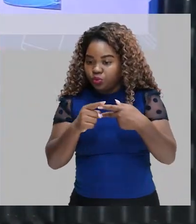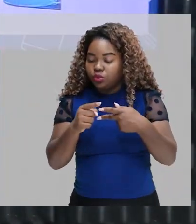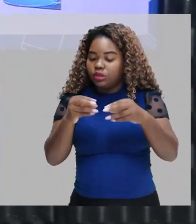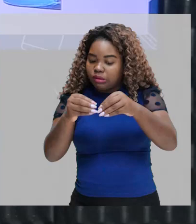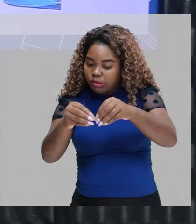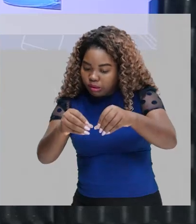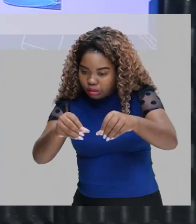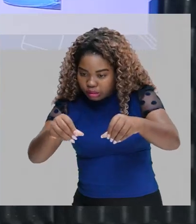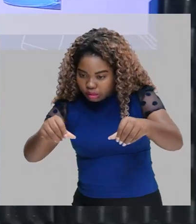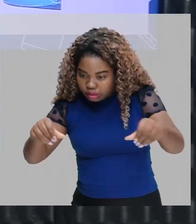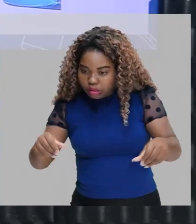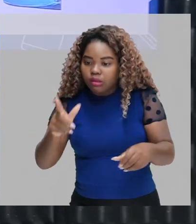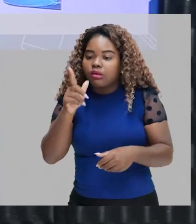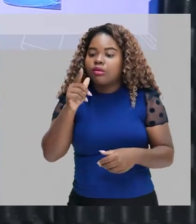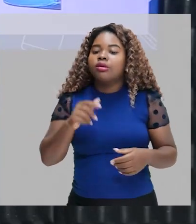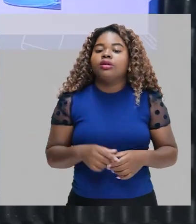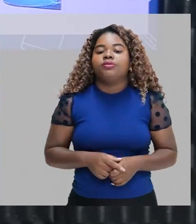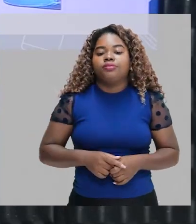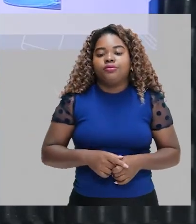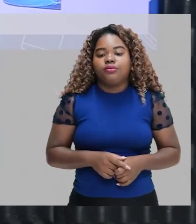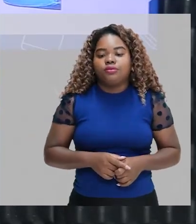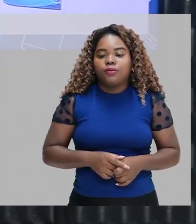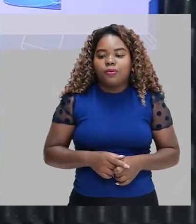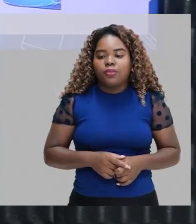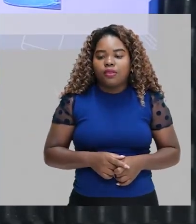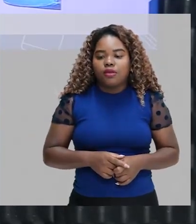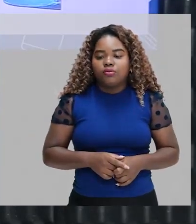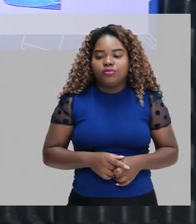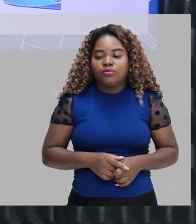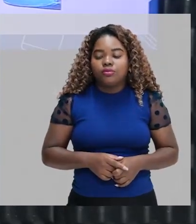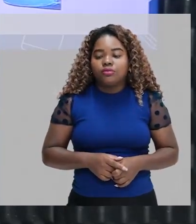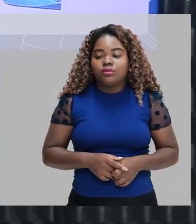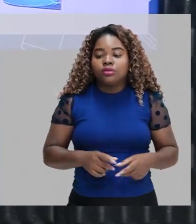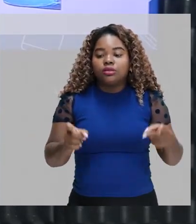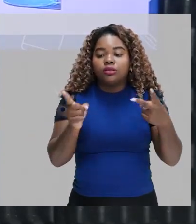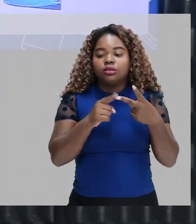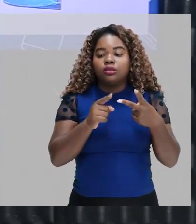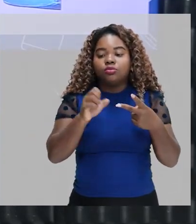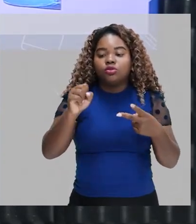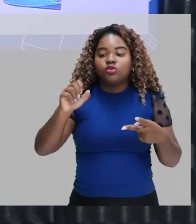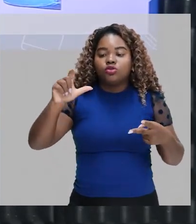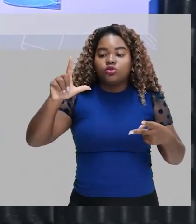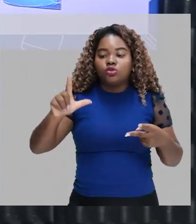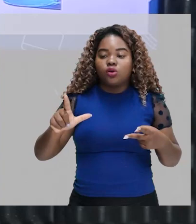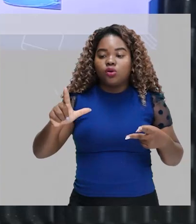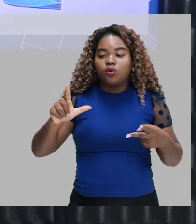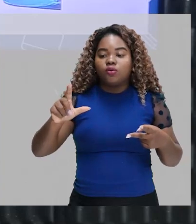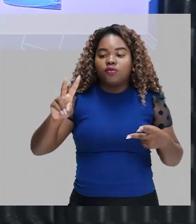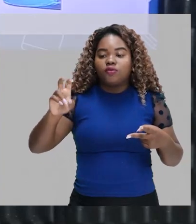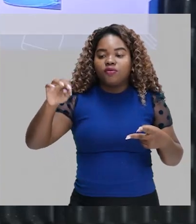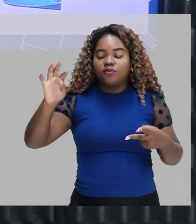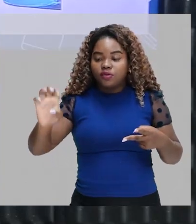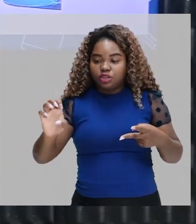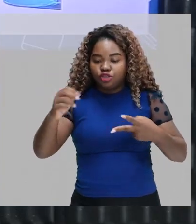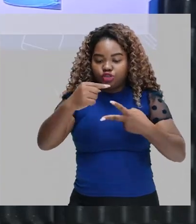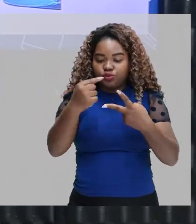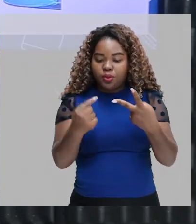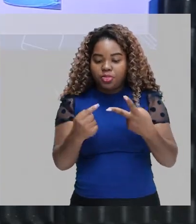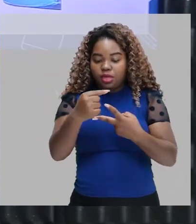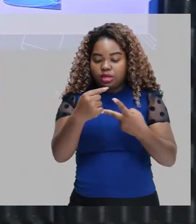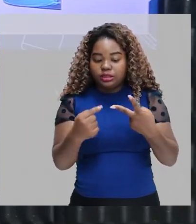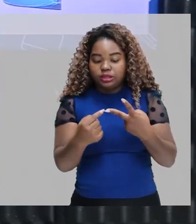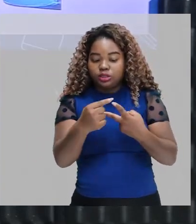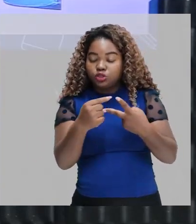presente em maior proporção, né? Que nós vamos chamar de solvente. Bom, turminha, esses